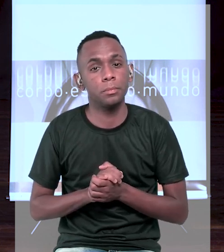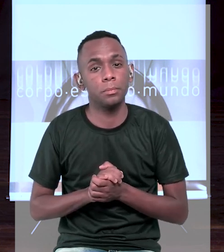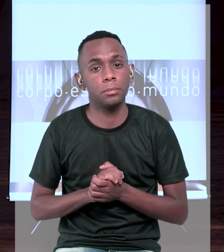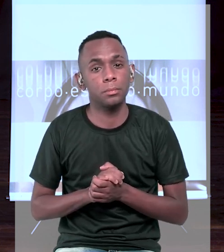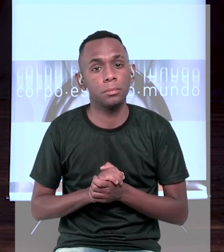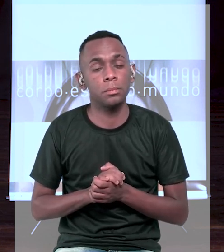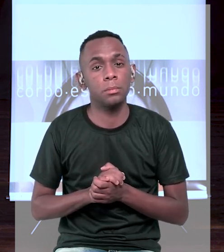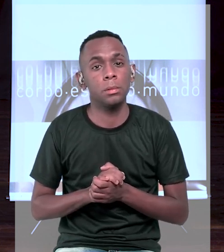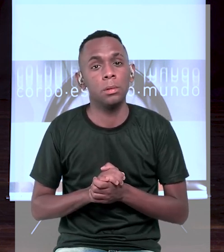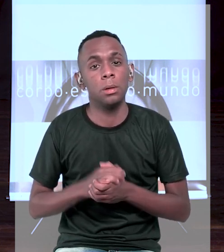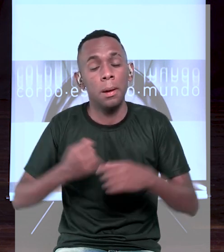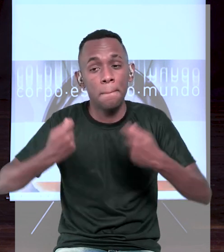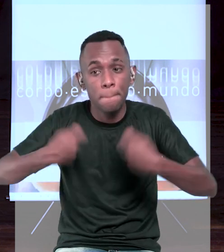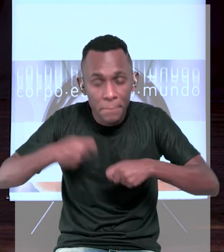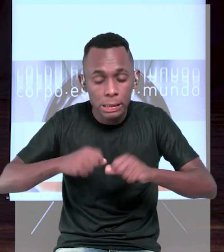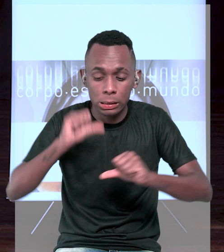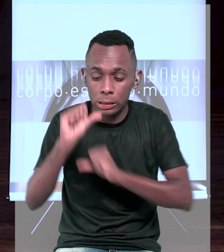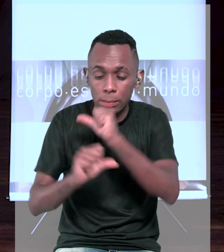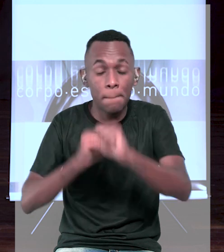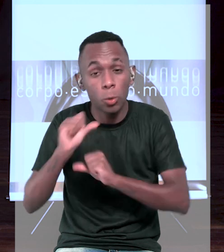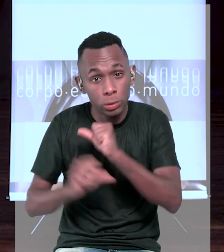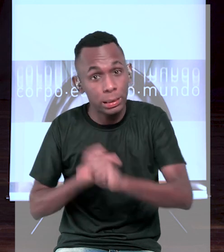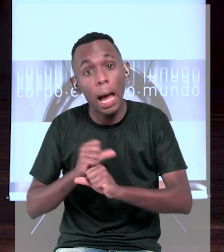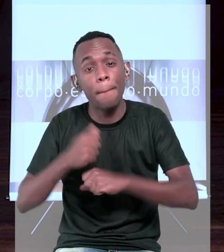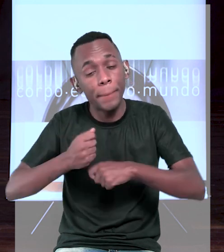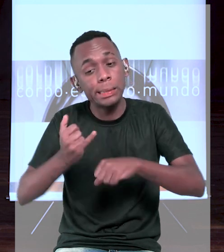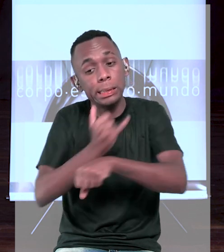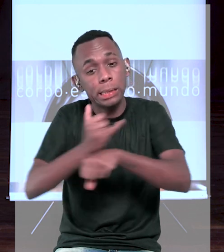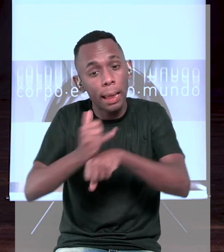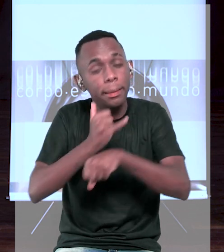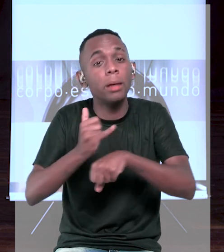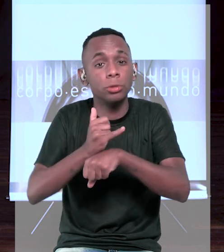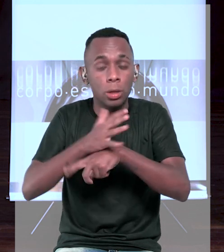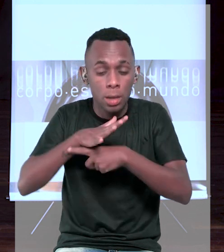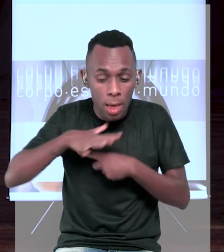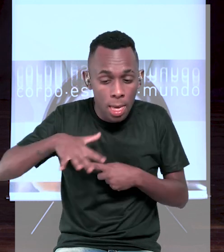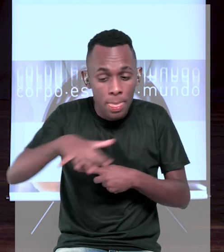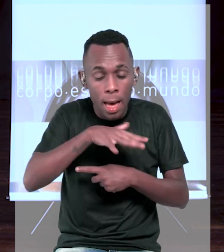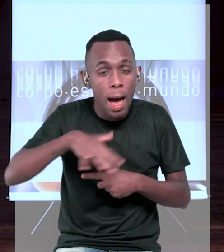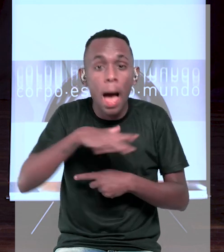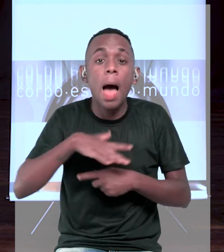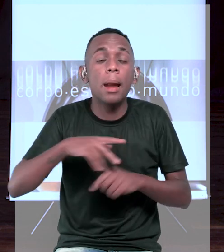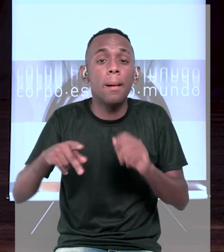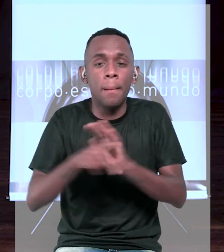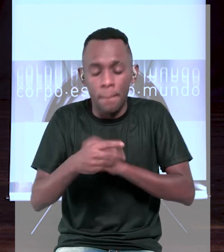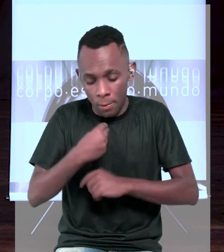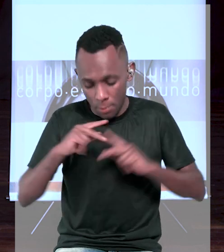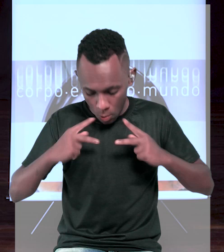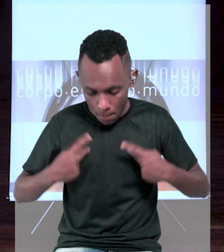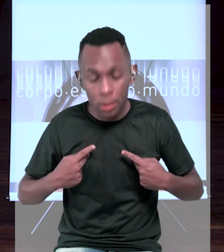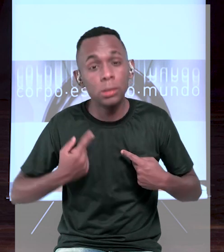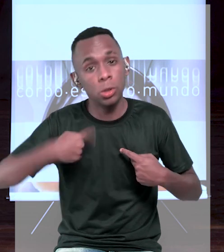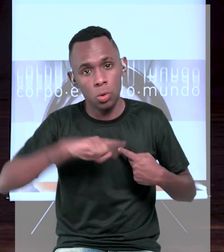Tende a refazer, de alguma forma, o ambiente da nossa existência. Eu estou citando